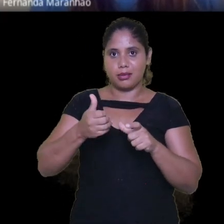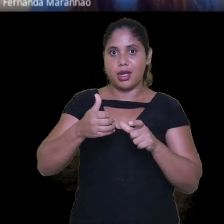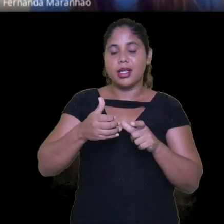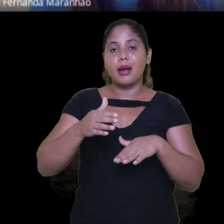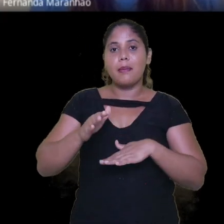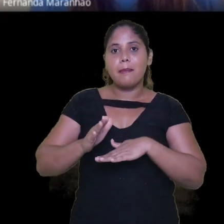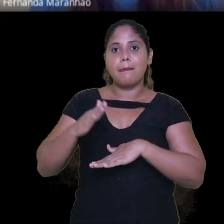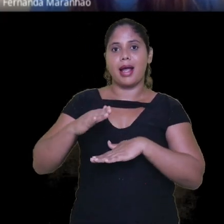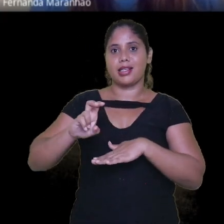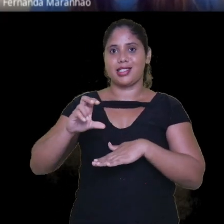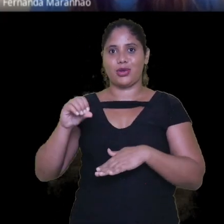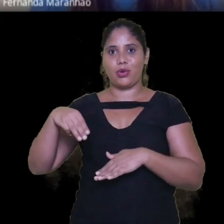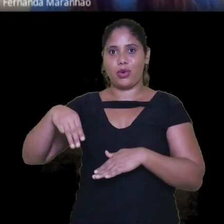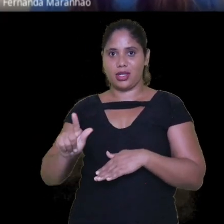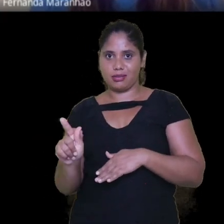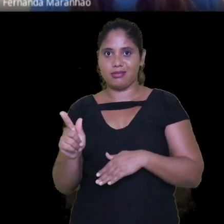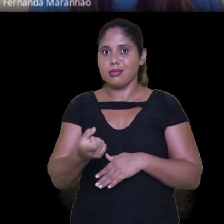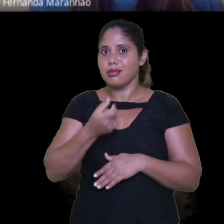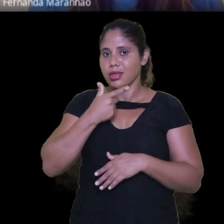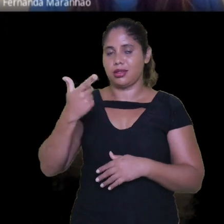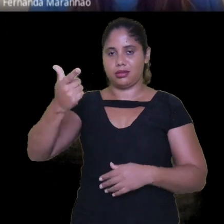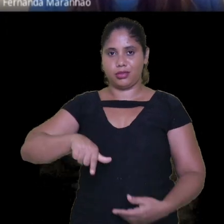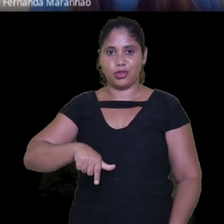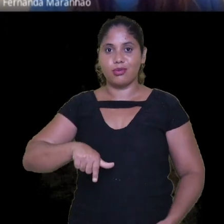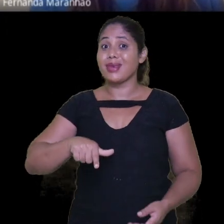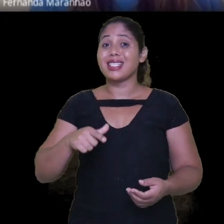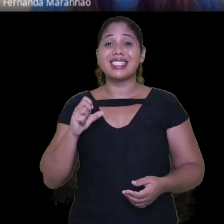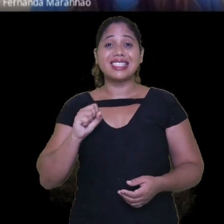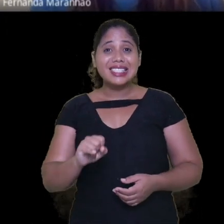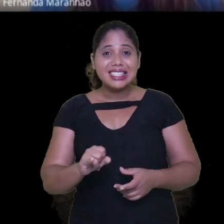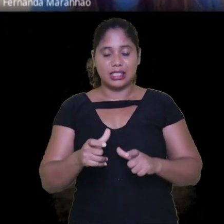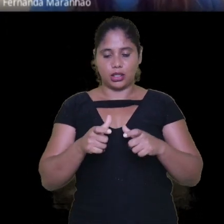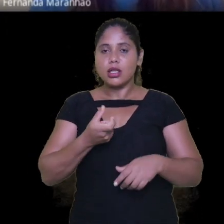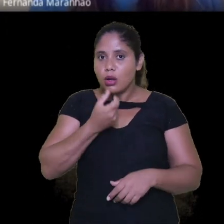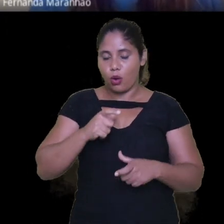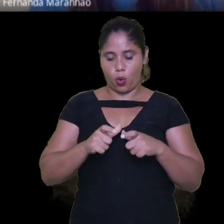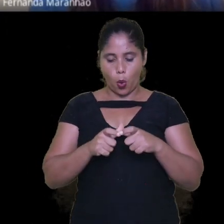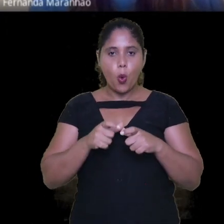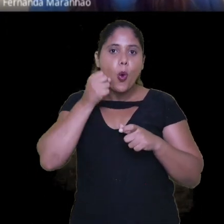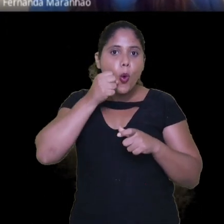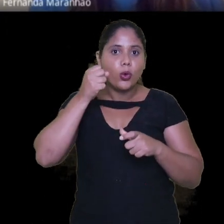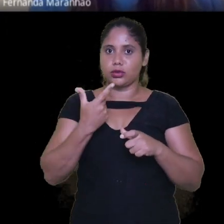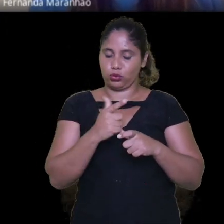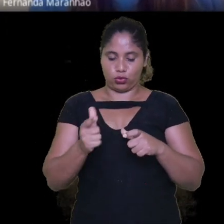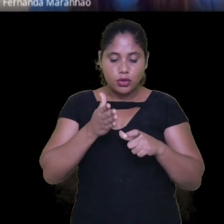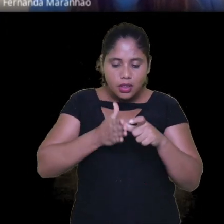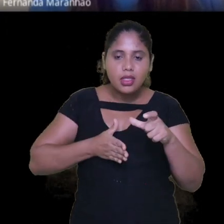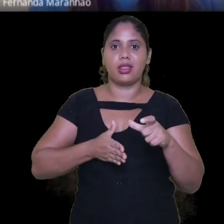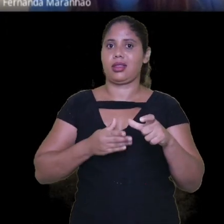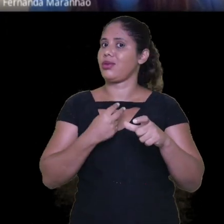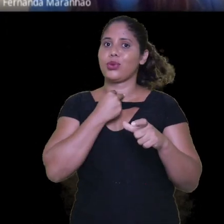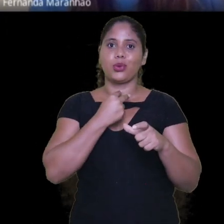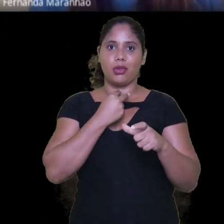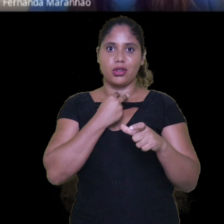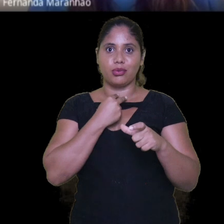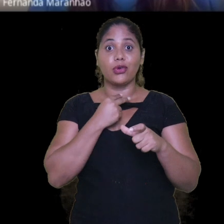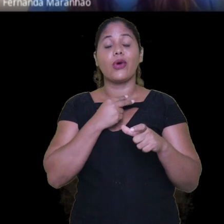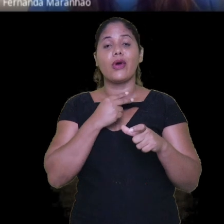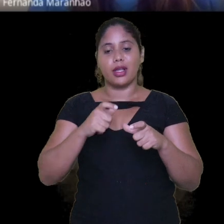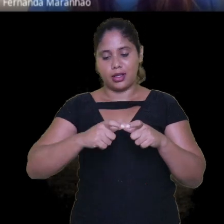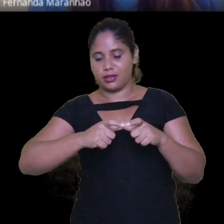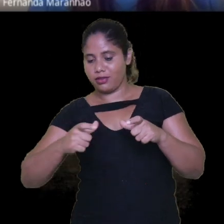preferencialmente associadas às refeições. Então, a junção do AS e do cálcio vai favorecer o